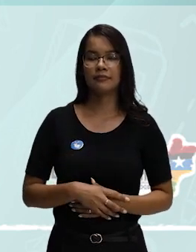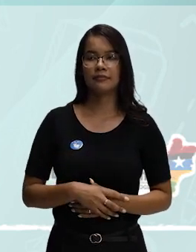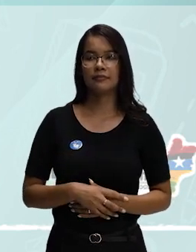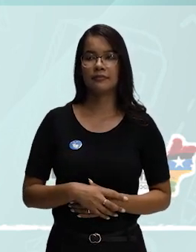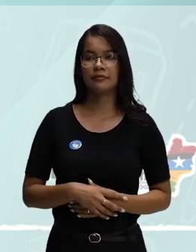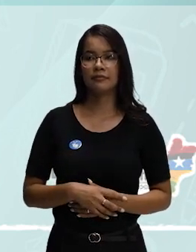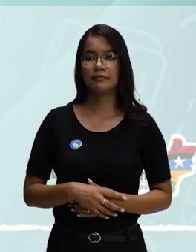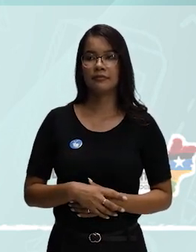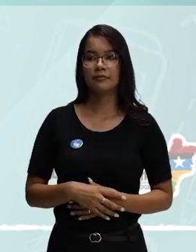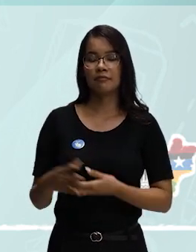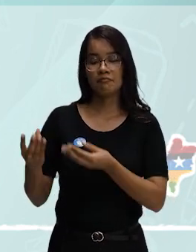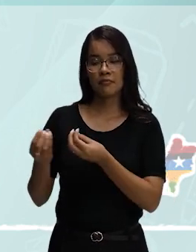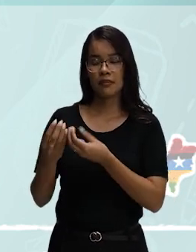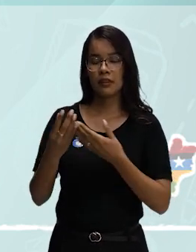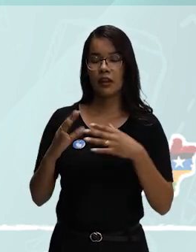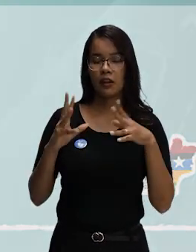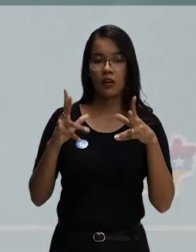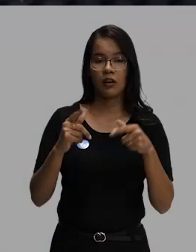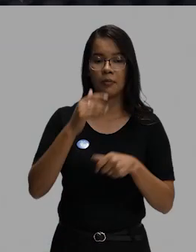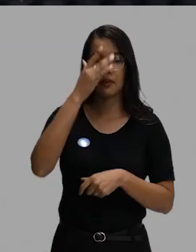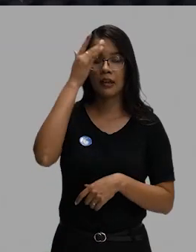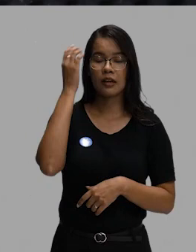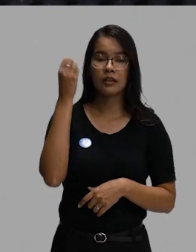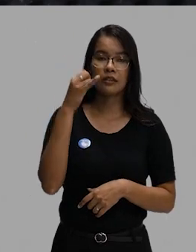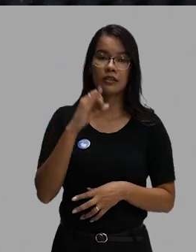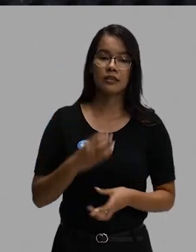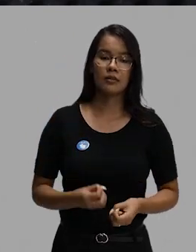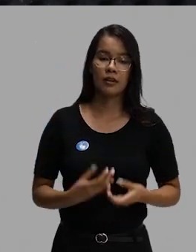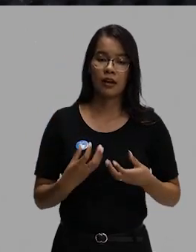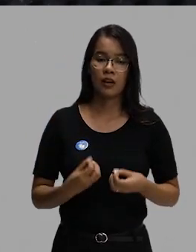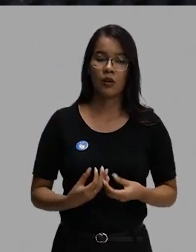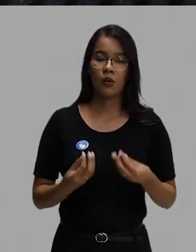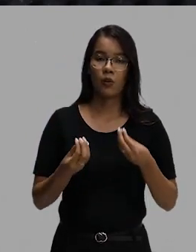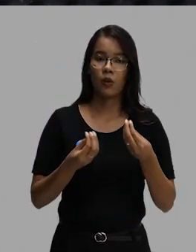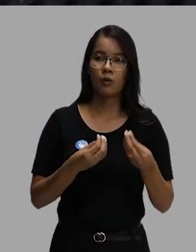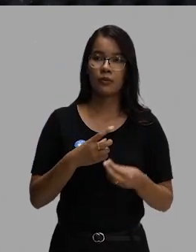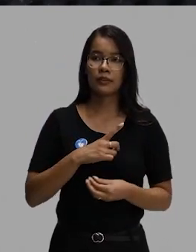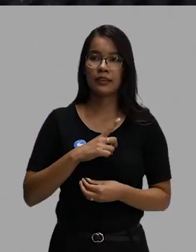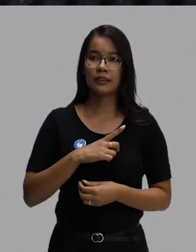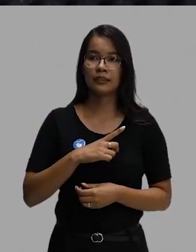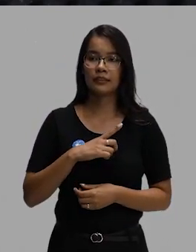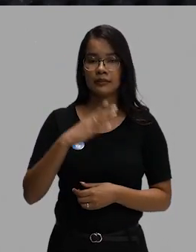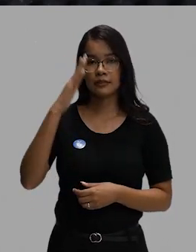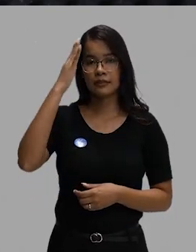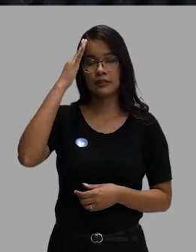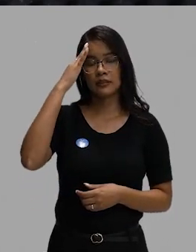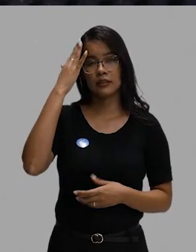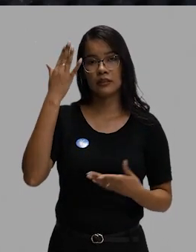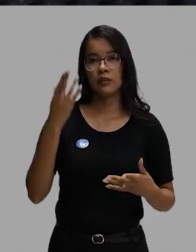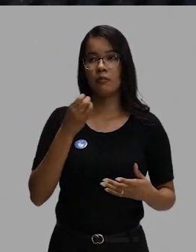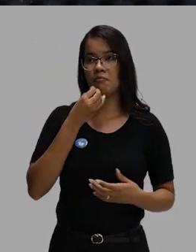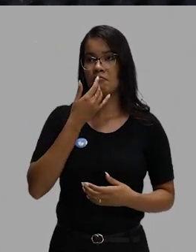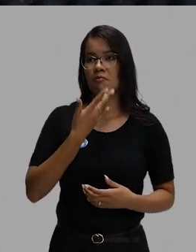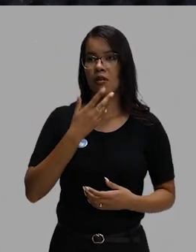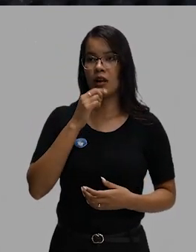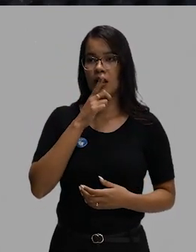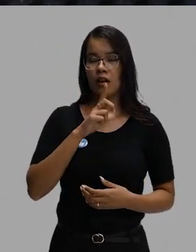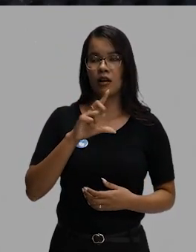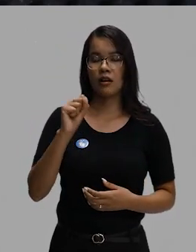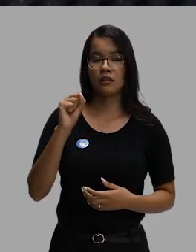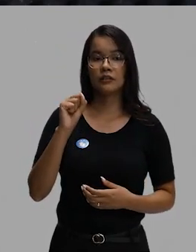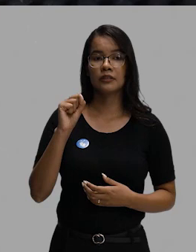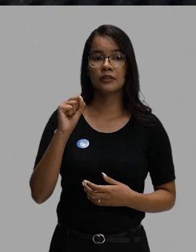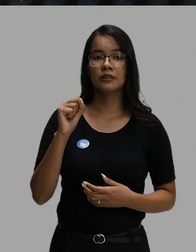se expressa de forma onde haja entendimento. Então, a boa linguagem da língua portuguesa, segundo